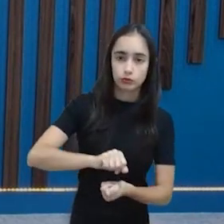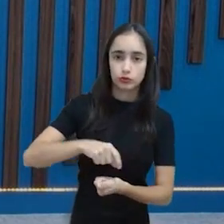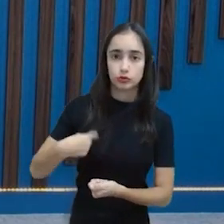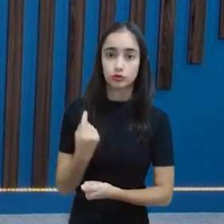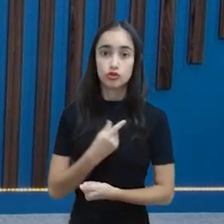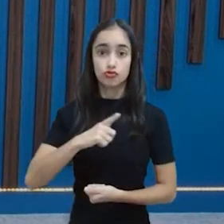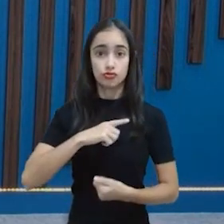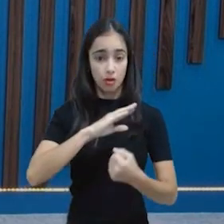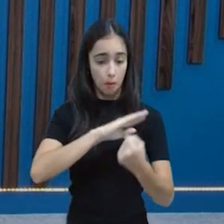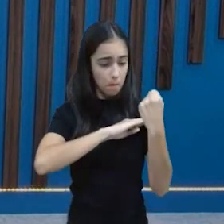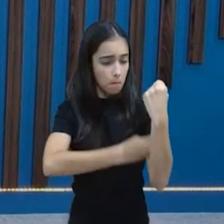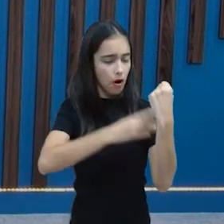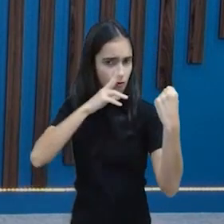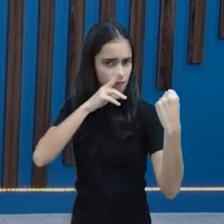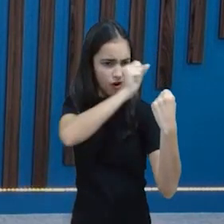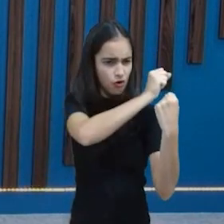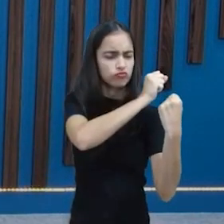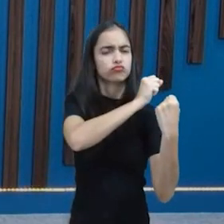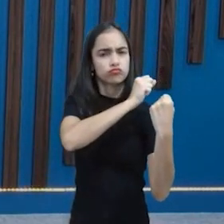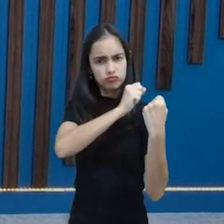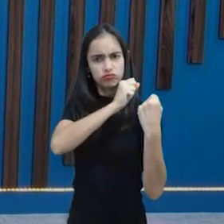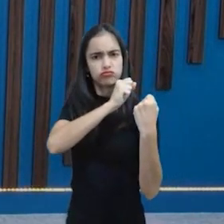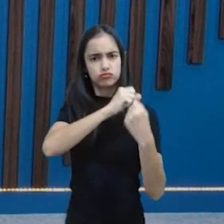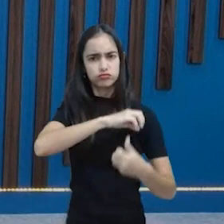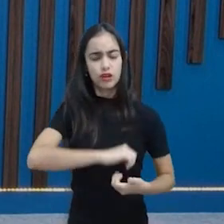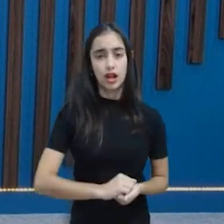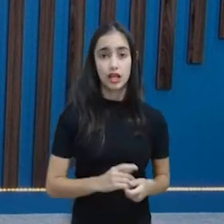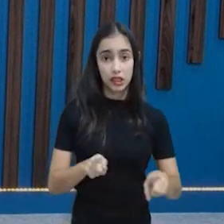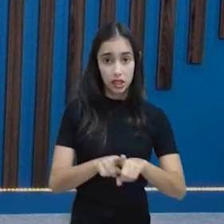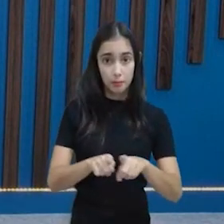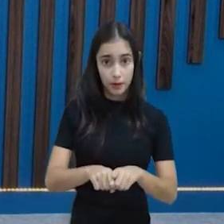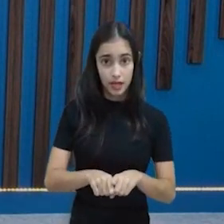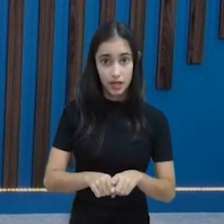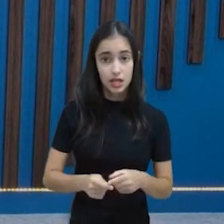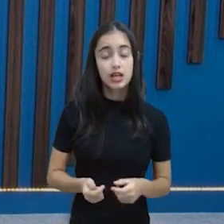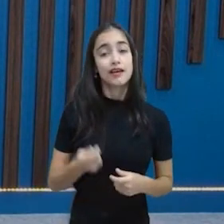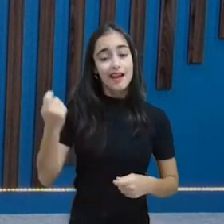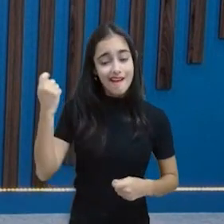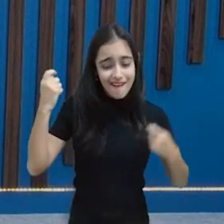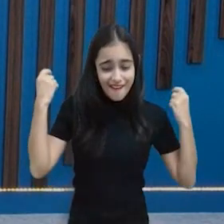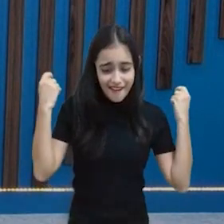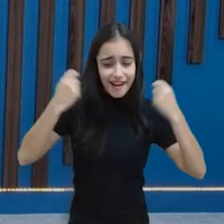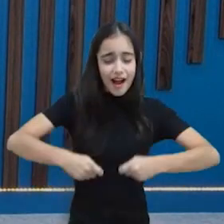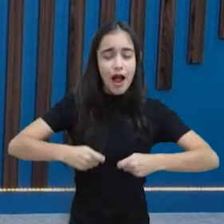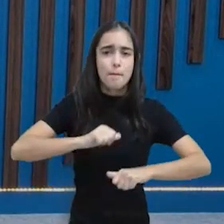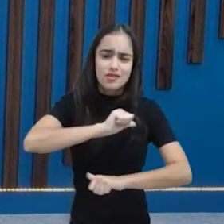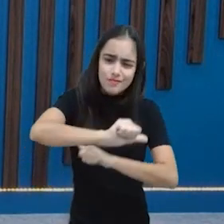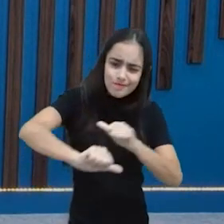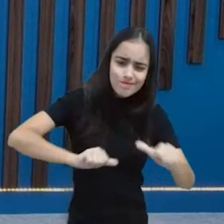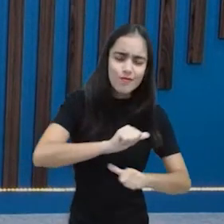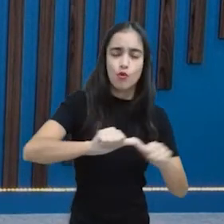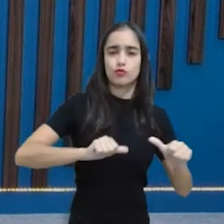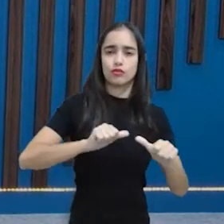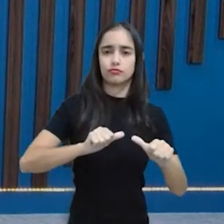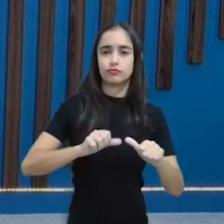gente tem um poder na nossa mão, né? E o poder de transformar. Né? Então, quando a gente conhece, quando a gente tem